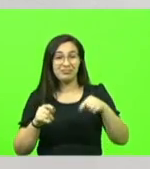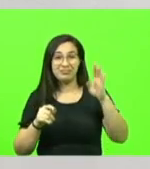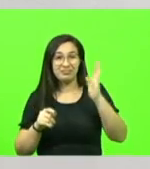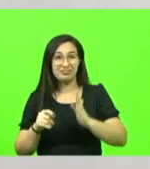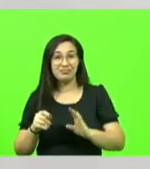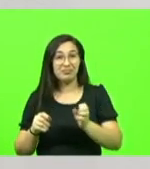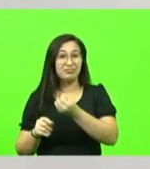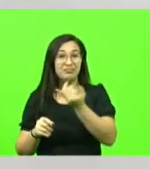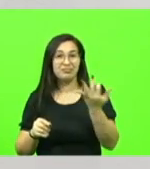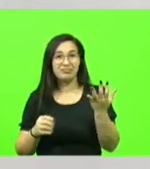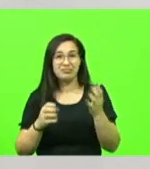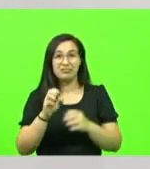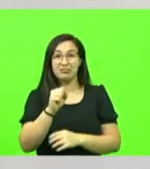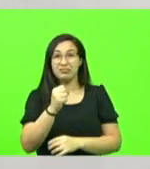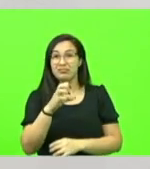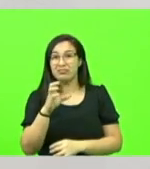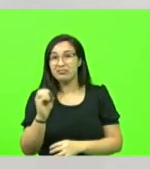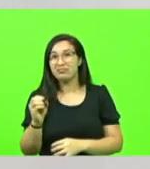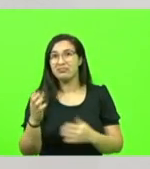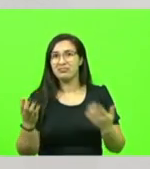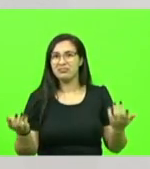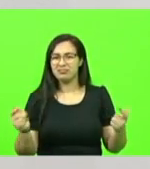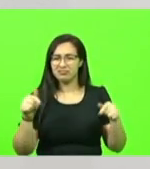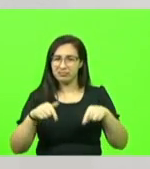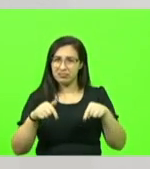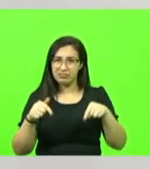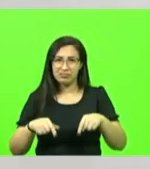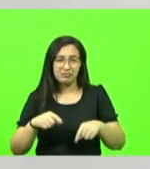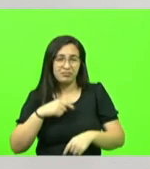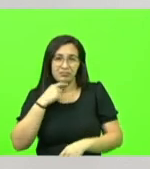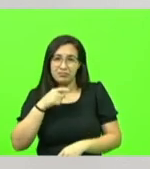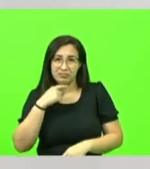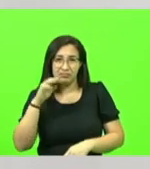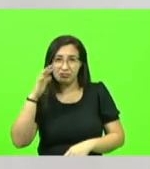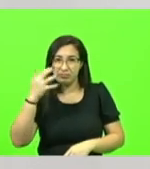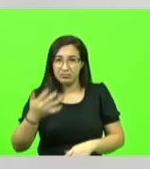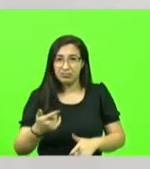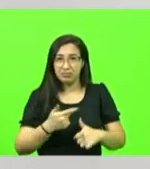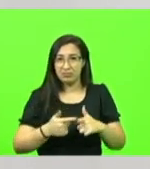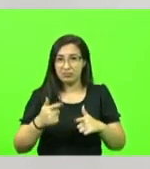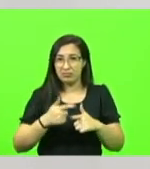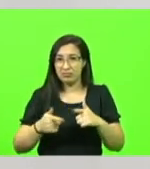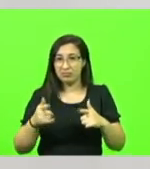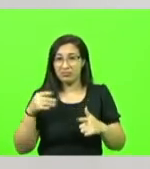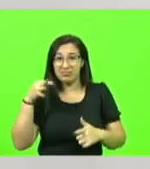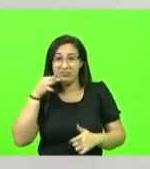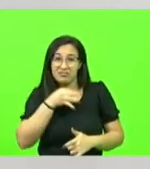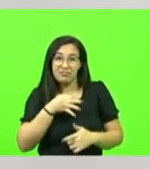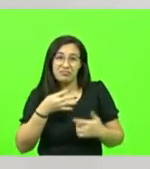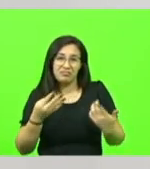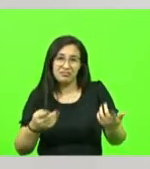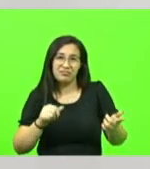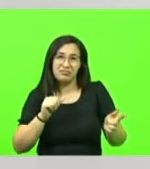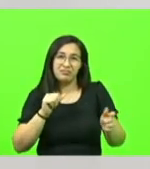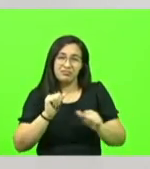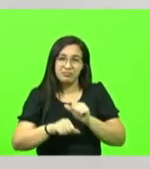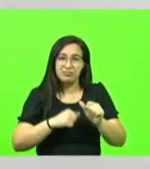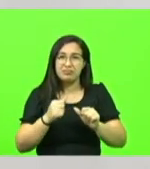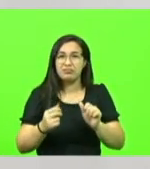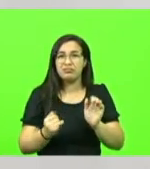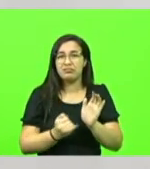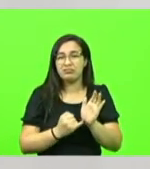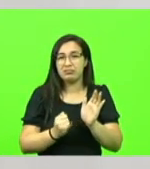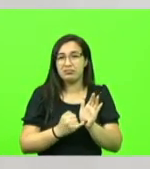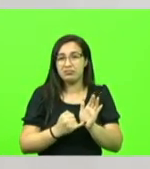isso mostra como nós não conseguimos resolver os problemas mais óbvios, como a nossa reforma tributária, um sistema tributário que é